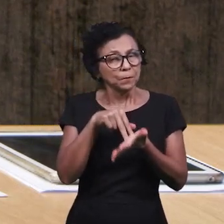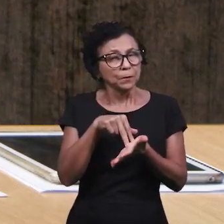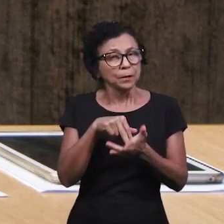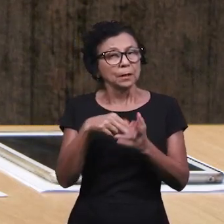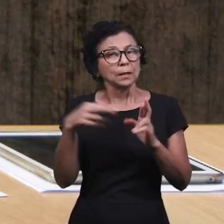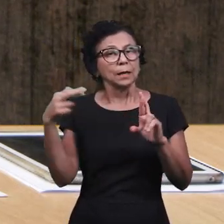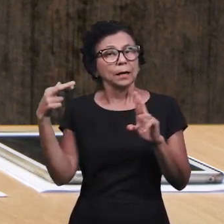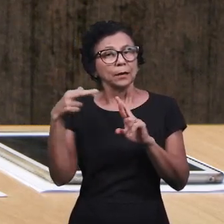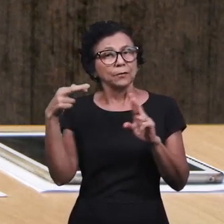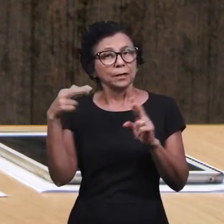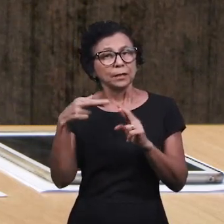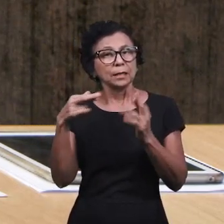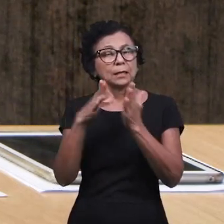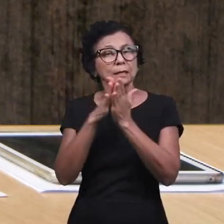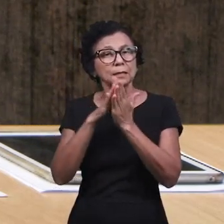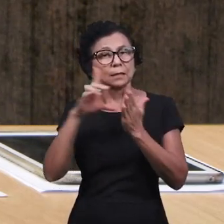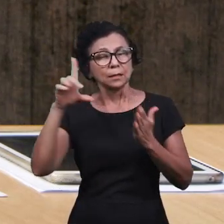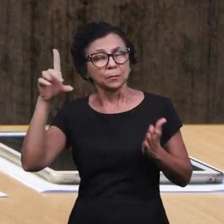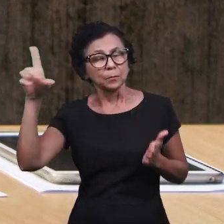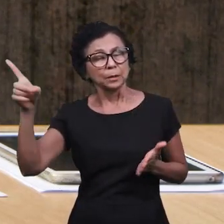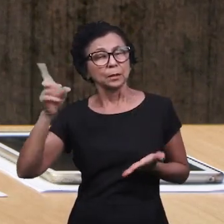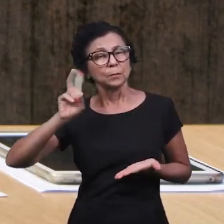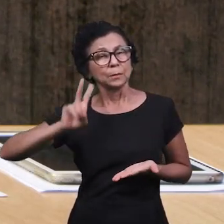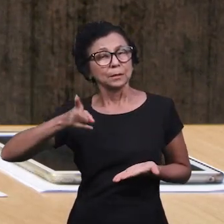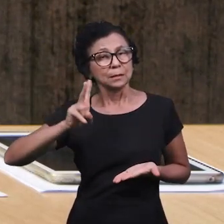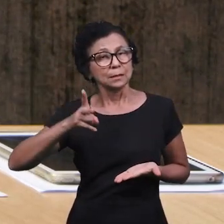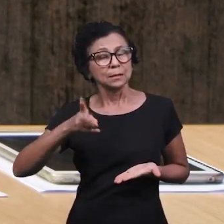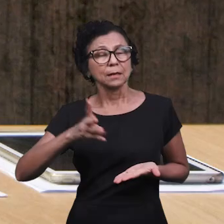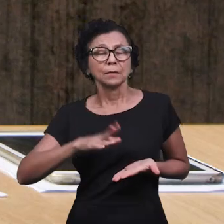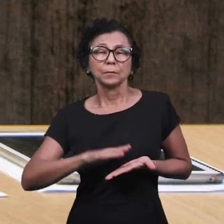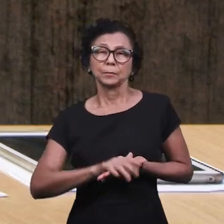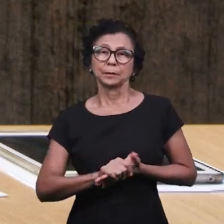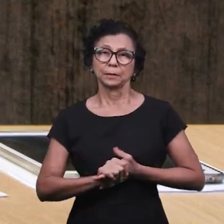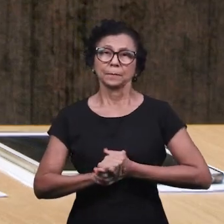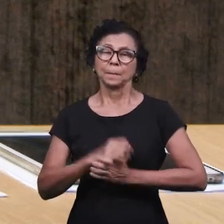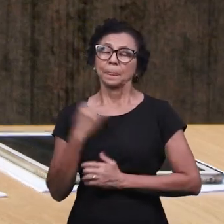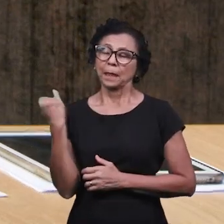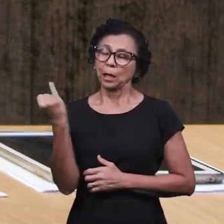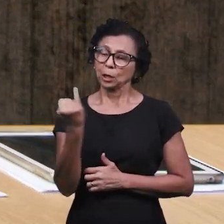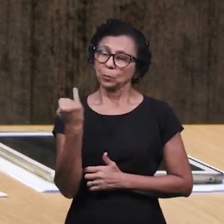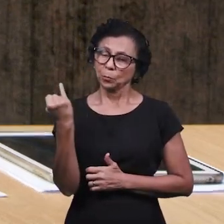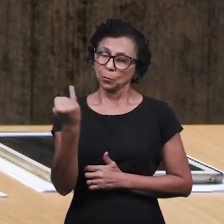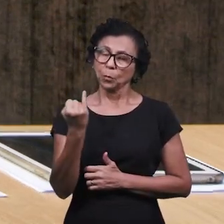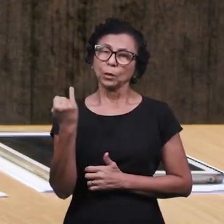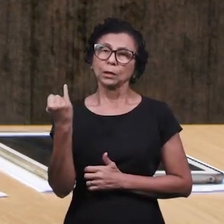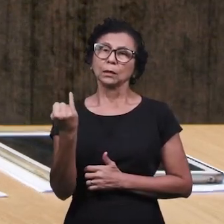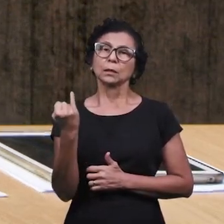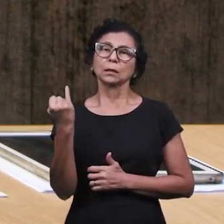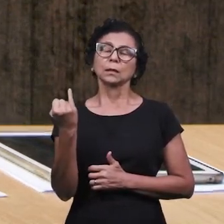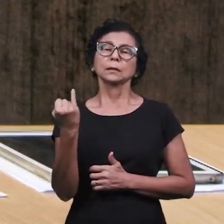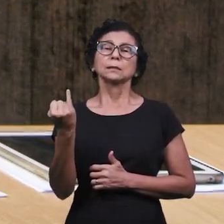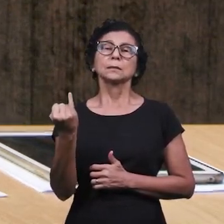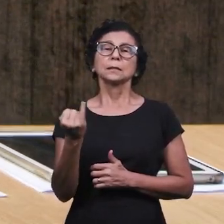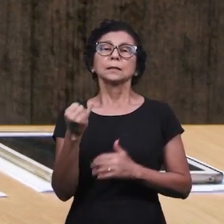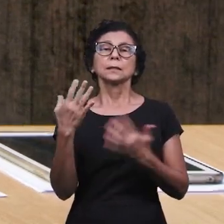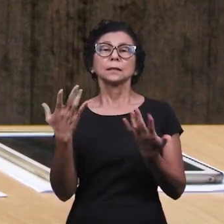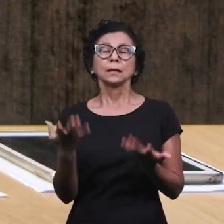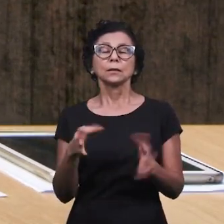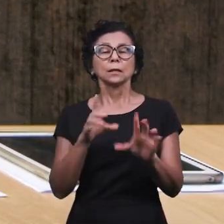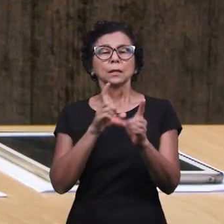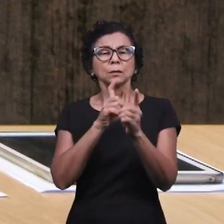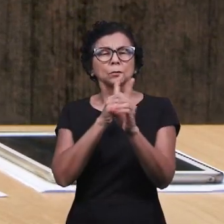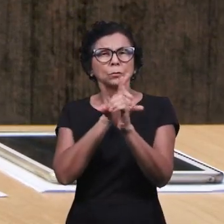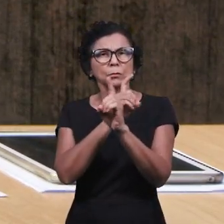nós vamos adiante com este importante negócio que é a questão da doutrina, da palavra